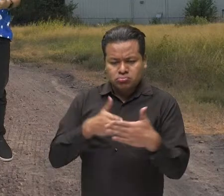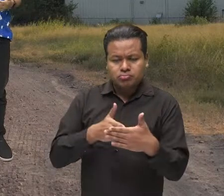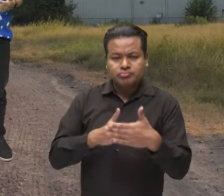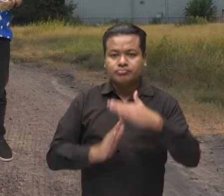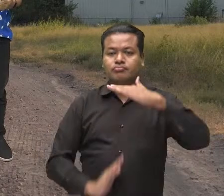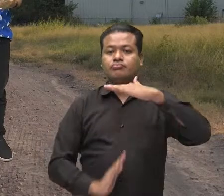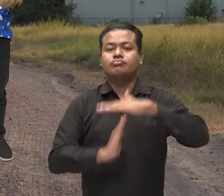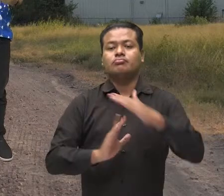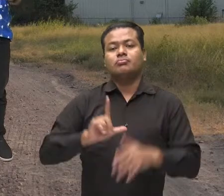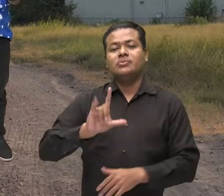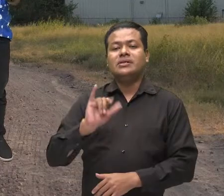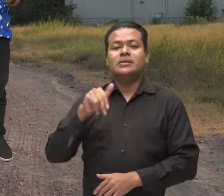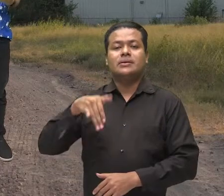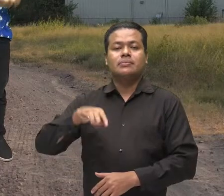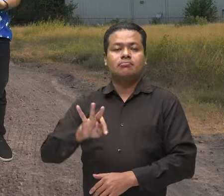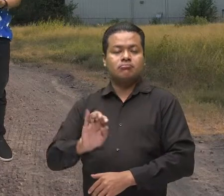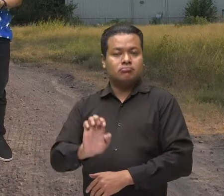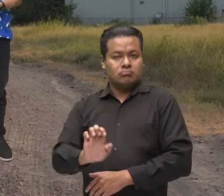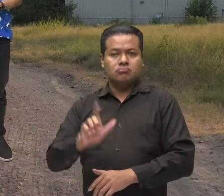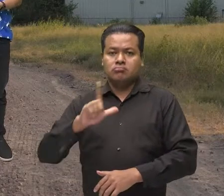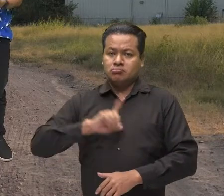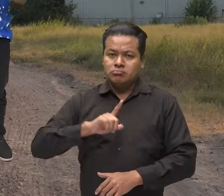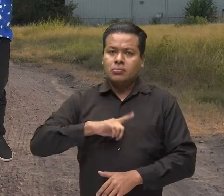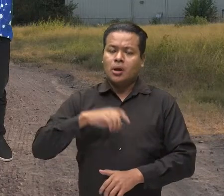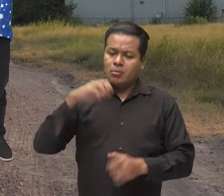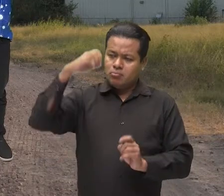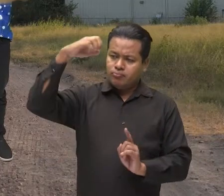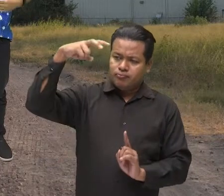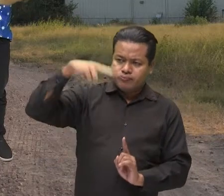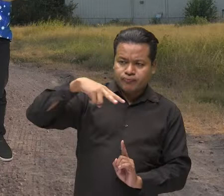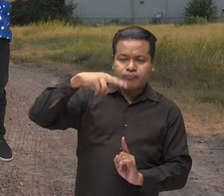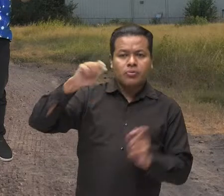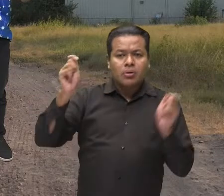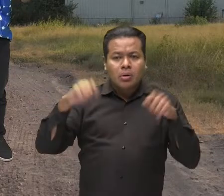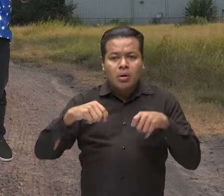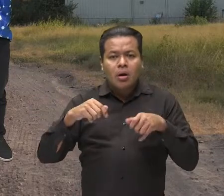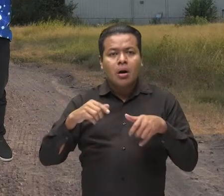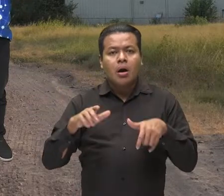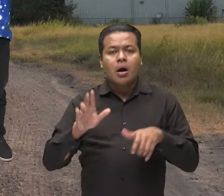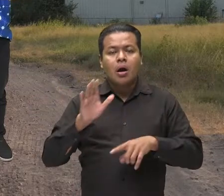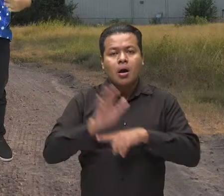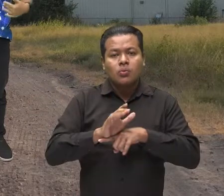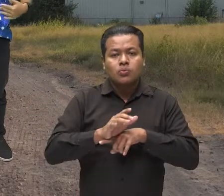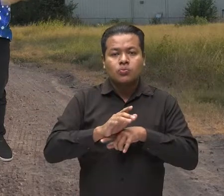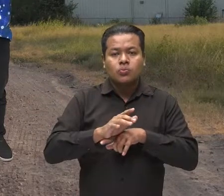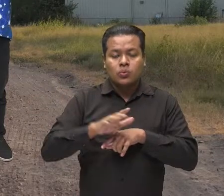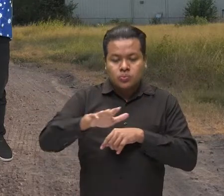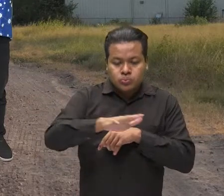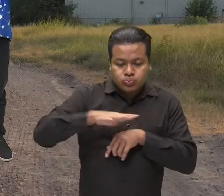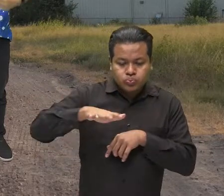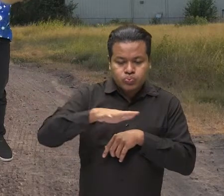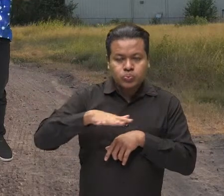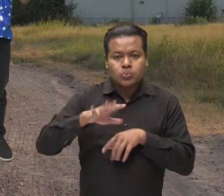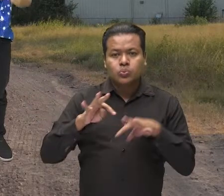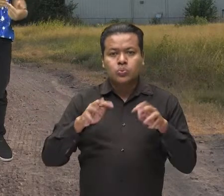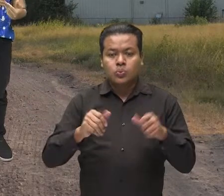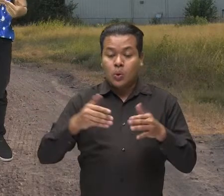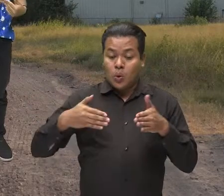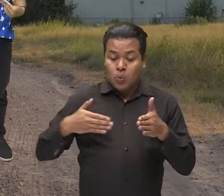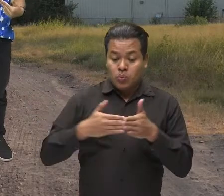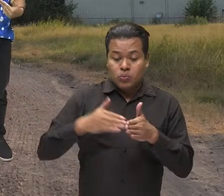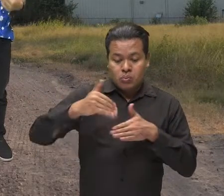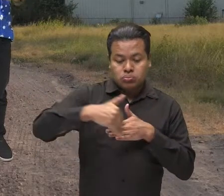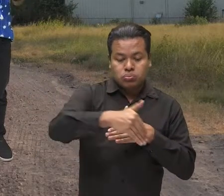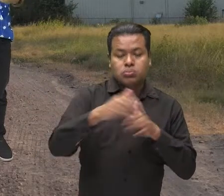exemplo, de mapas, de cartas, né? Imagens de satélite, que ajudam a definir corretamente, né, politicamente falando, onde começa e